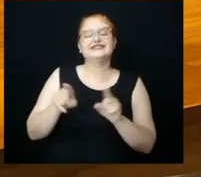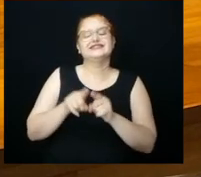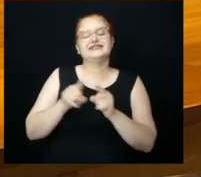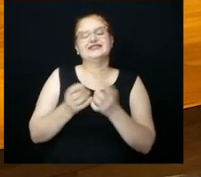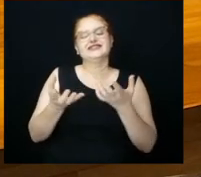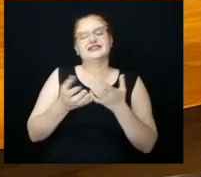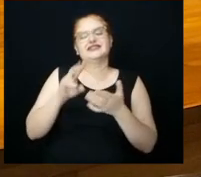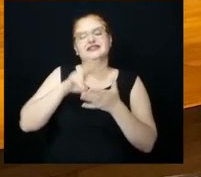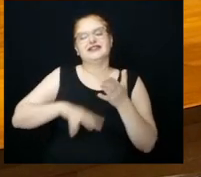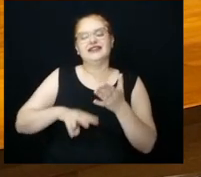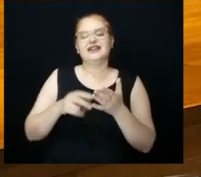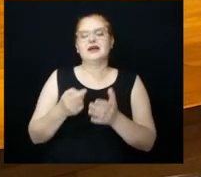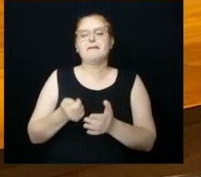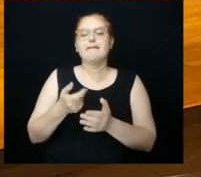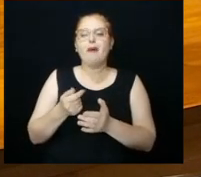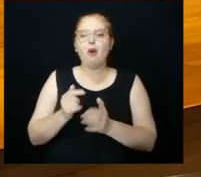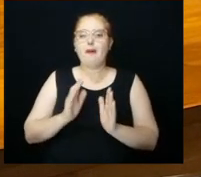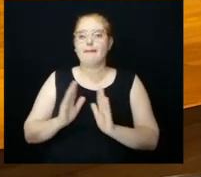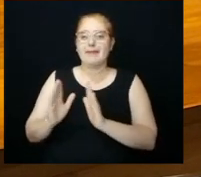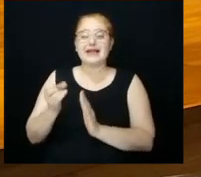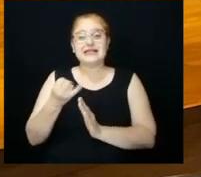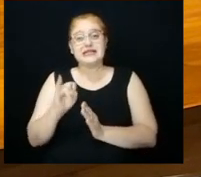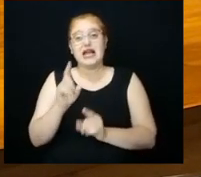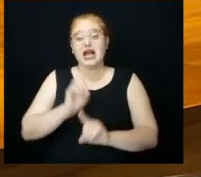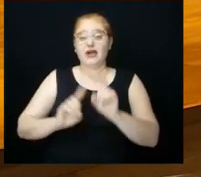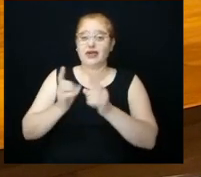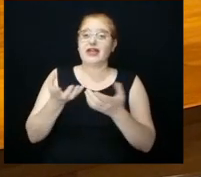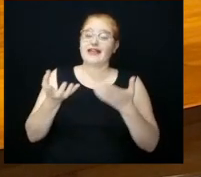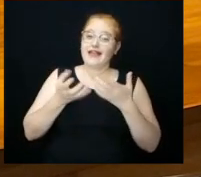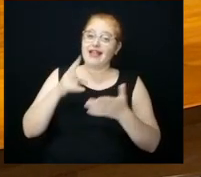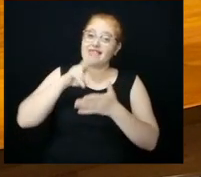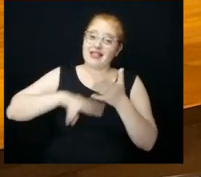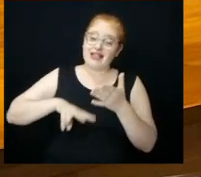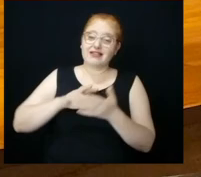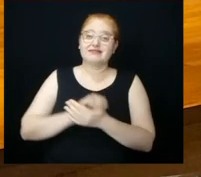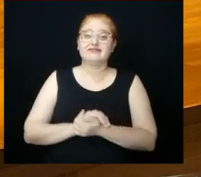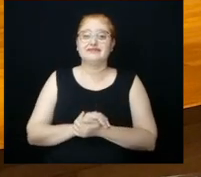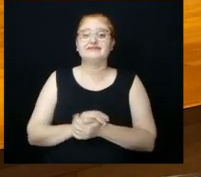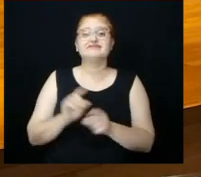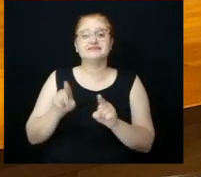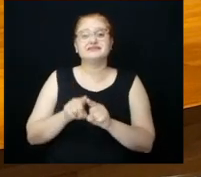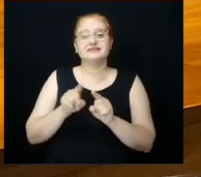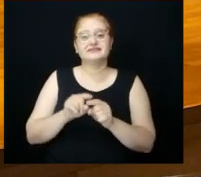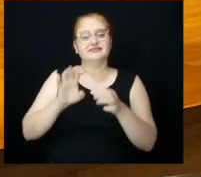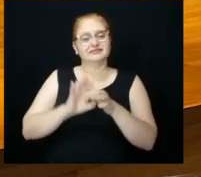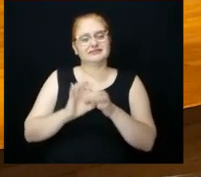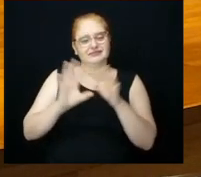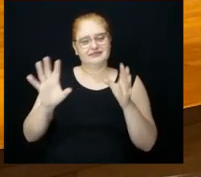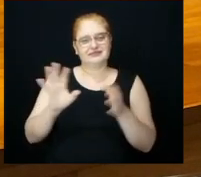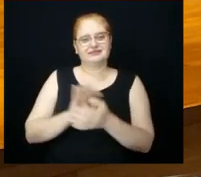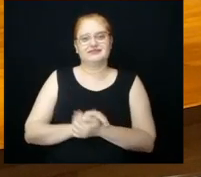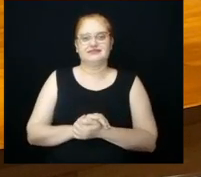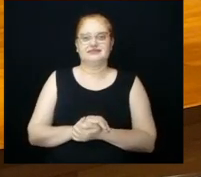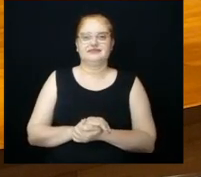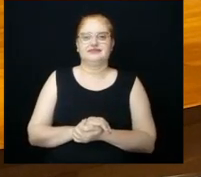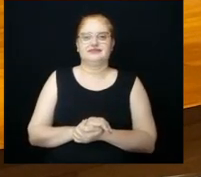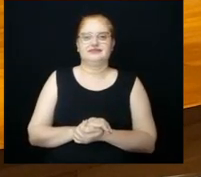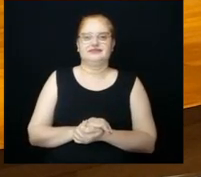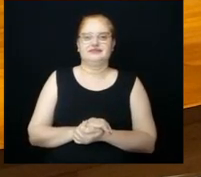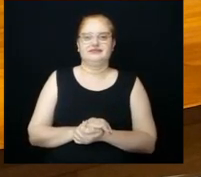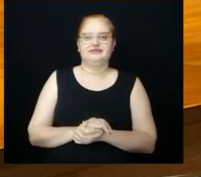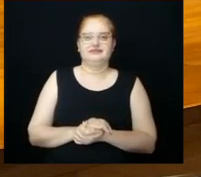eu gostaria de ler um pedaço com vocês, uma parte. E se alguém agora se habilitar a ler, também fiquem à vontade.